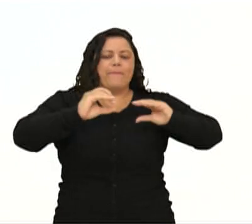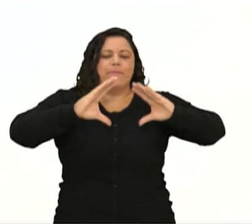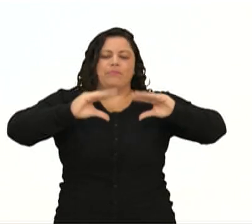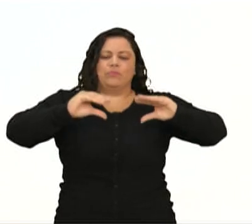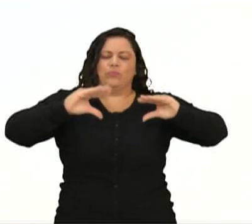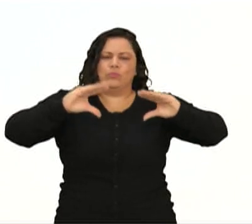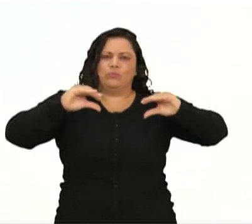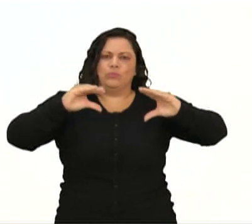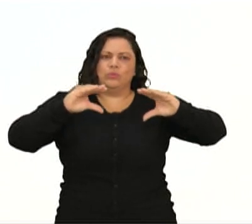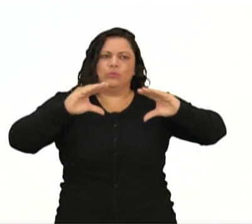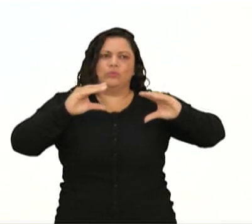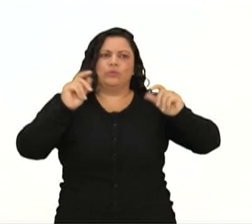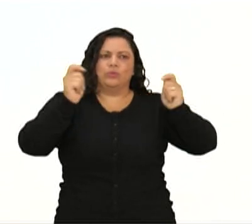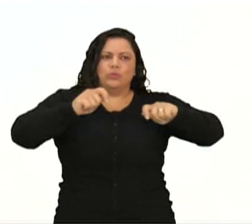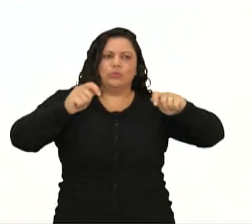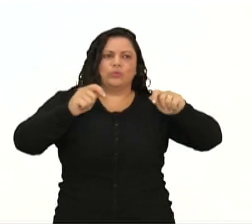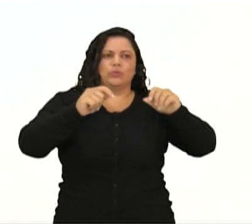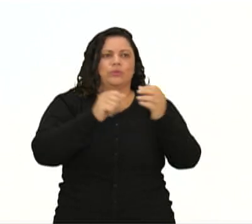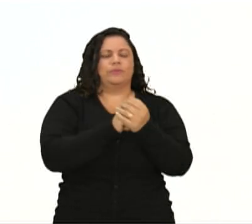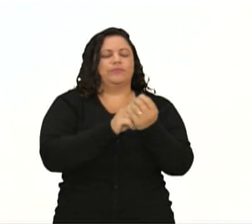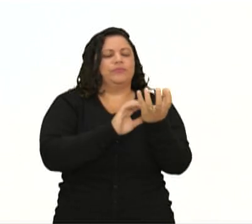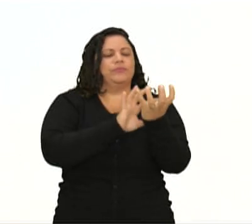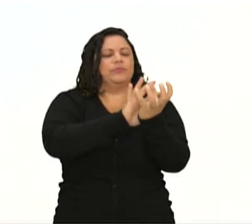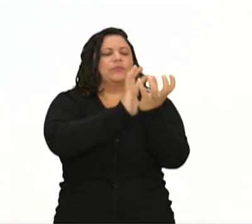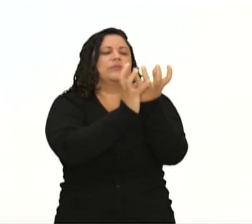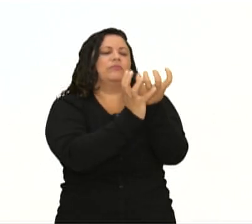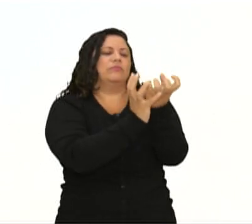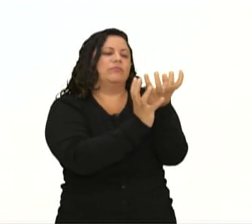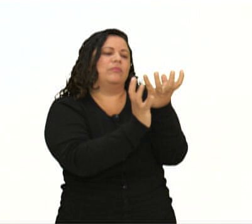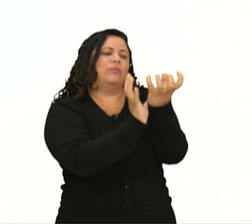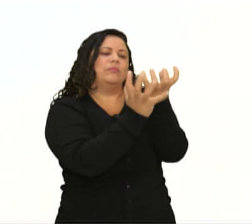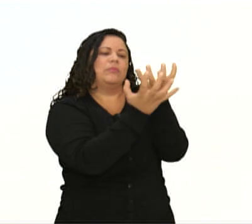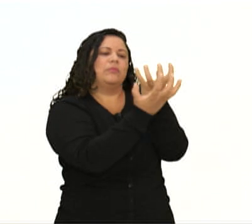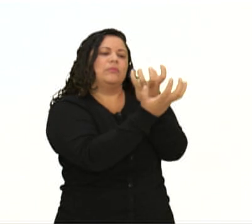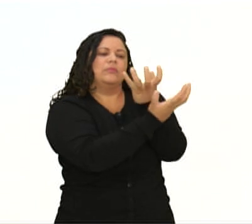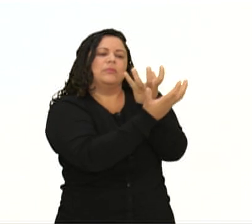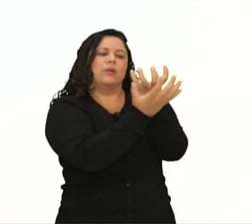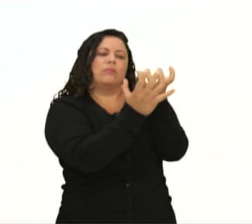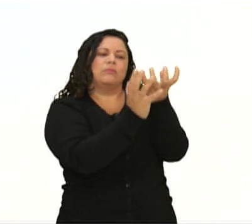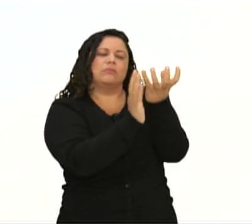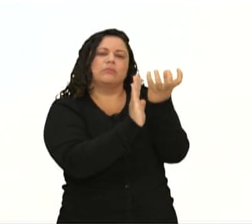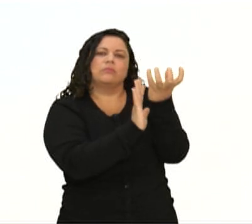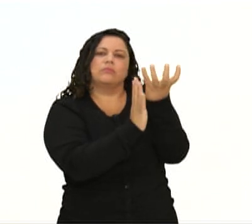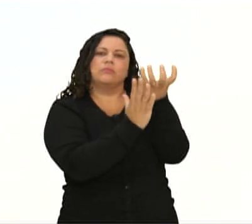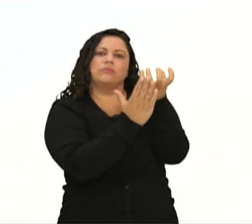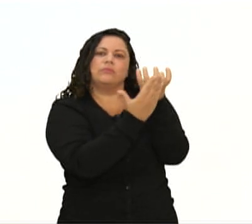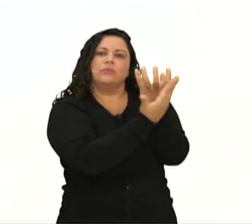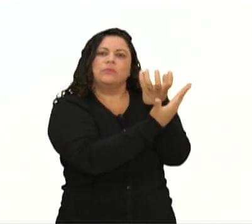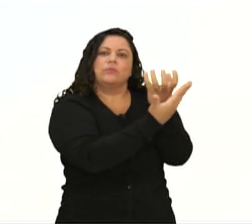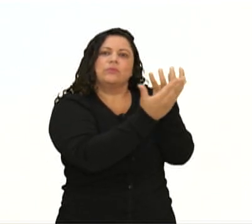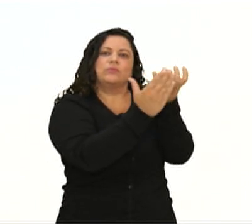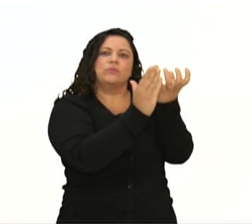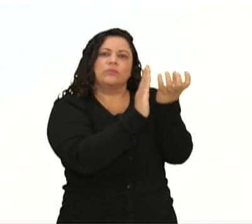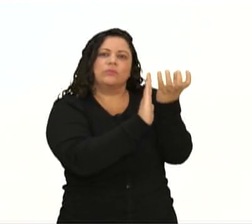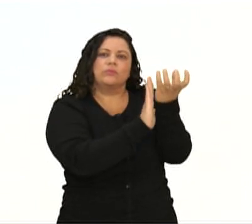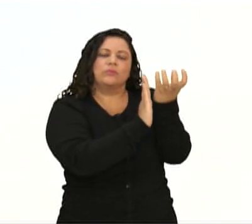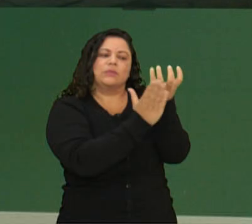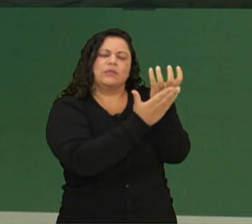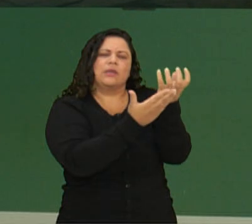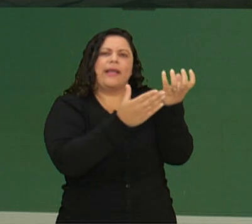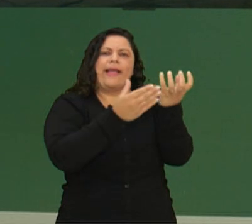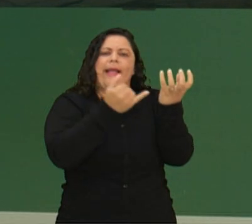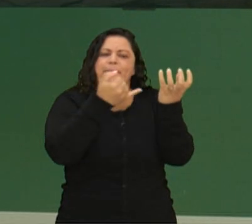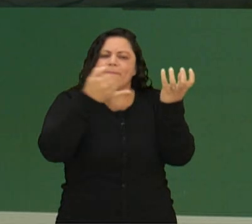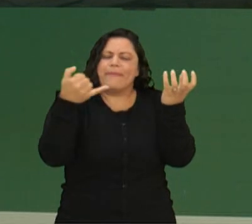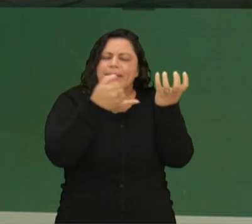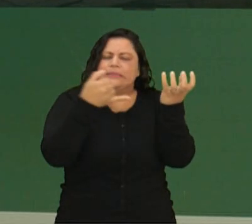tá? Já em volta do coração, por fora, revestindo ele tem uma membrana, como se fosse uma pelezinha,